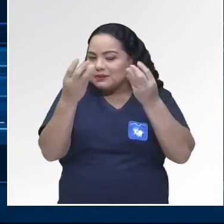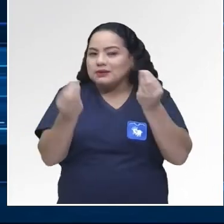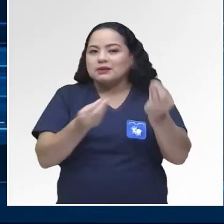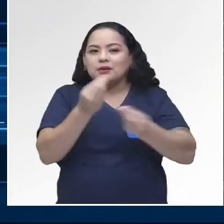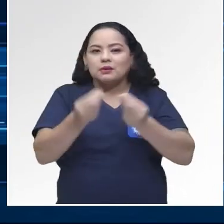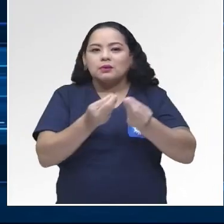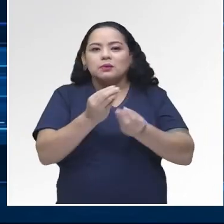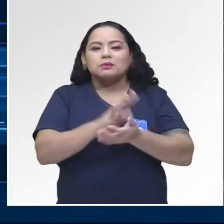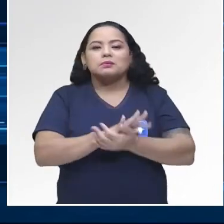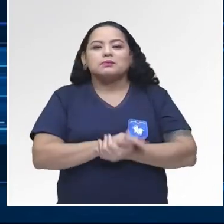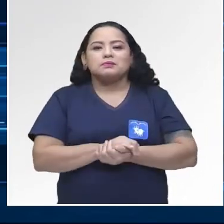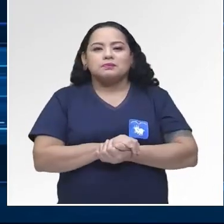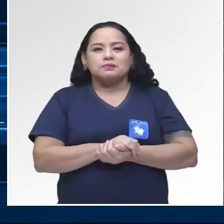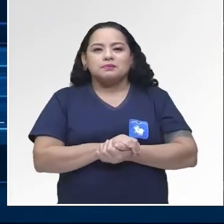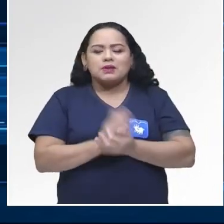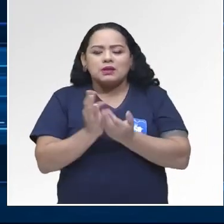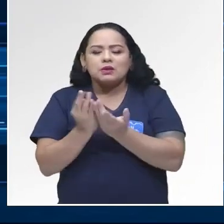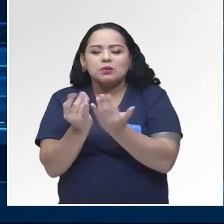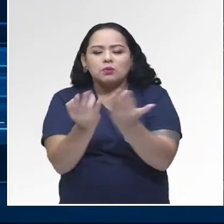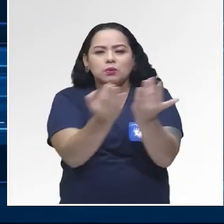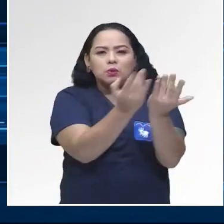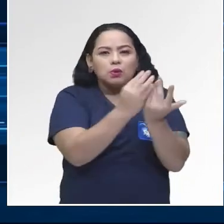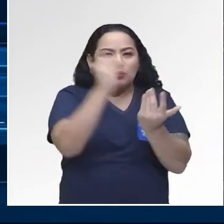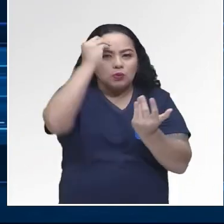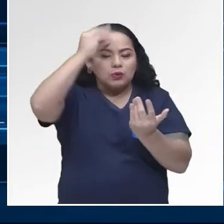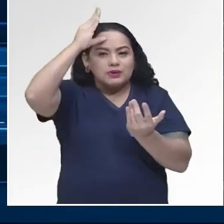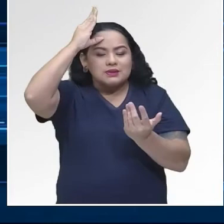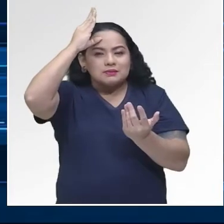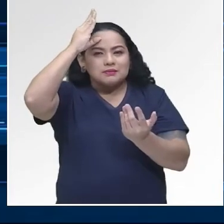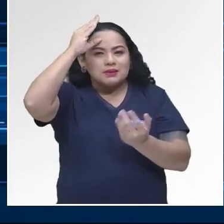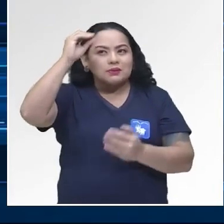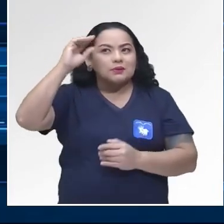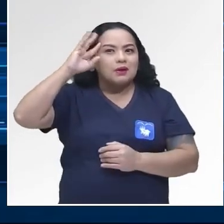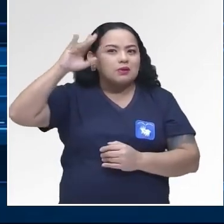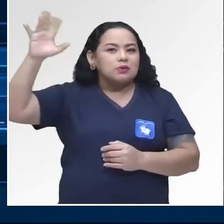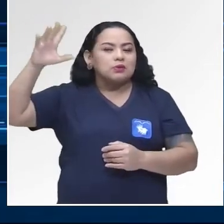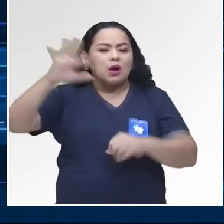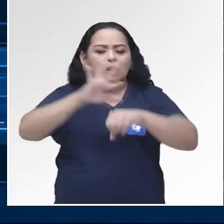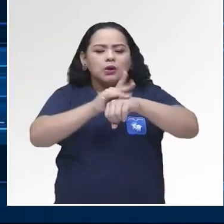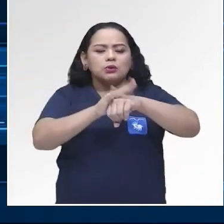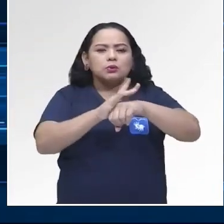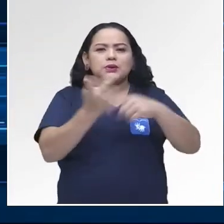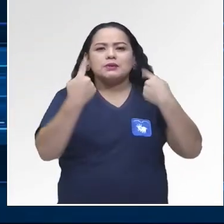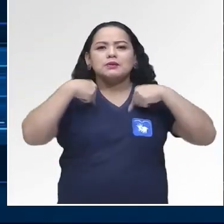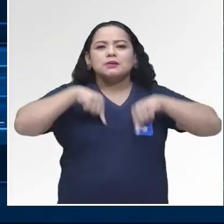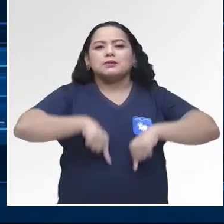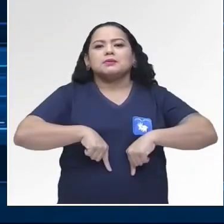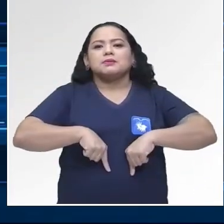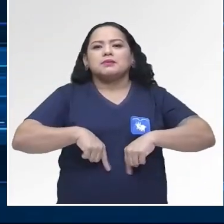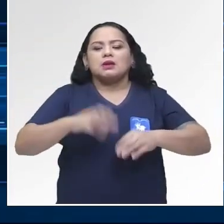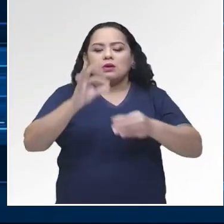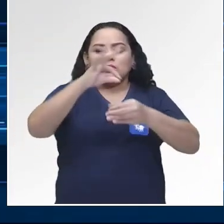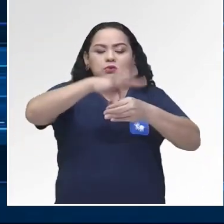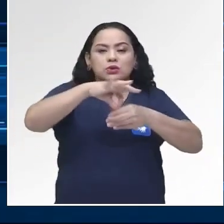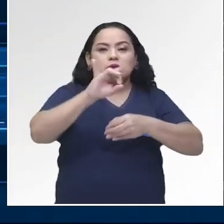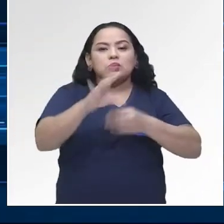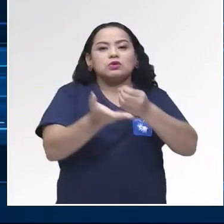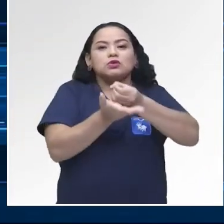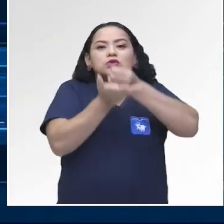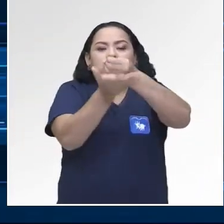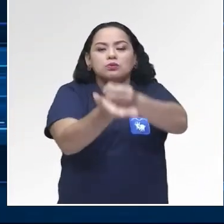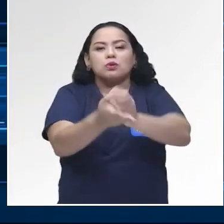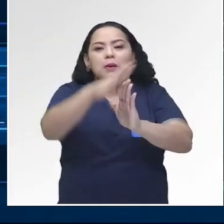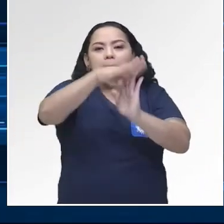uma coisa que o senso comum ele é aparente e ilusório. A doença pode estar em mim. O chá apenas ajudou a diminuir a